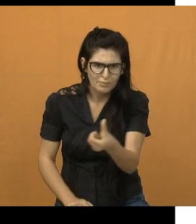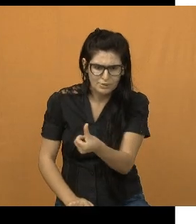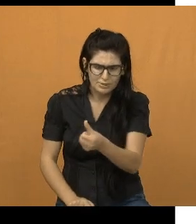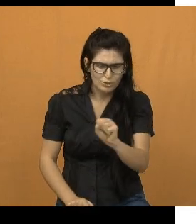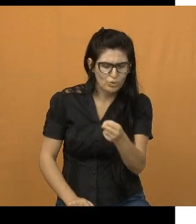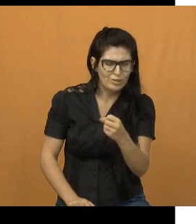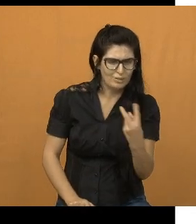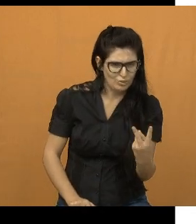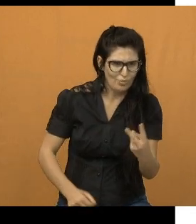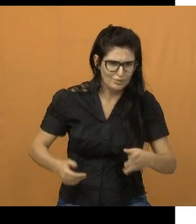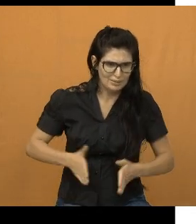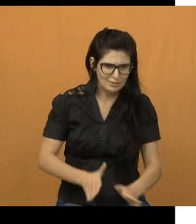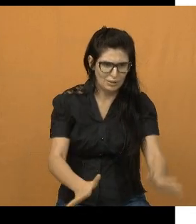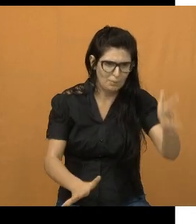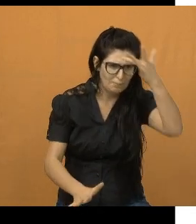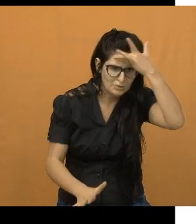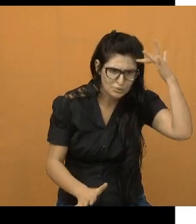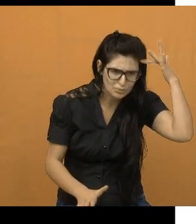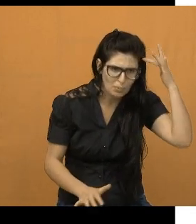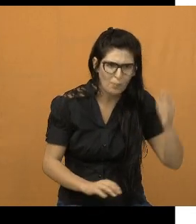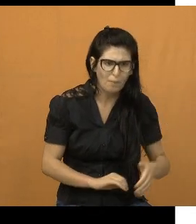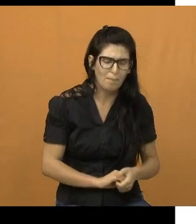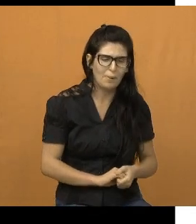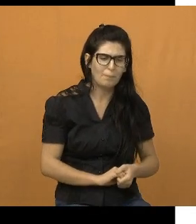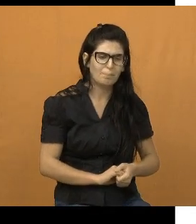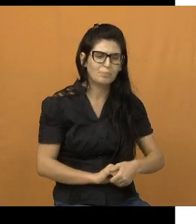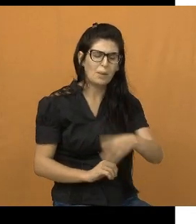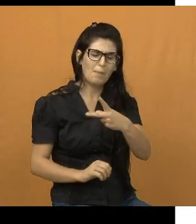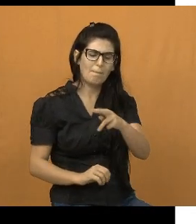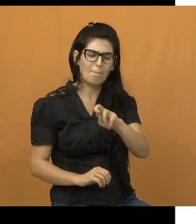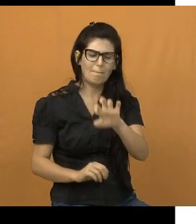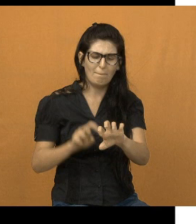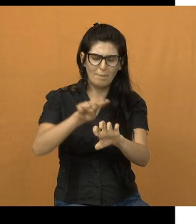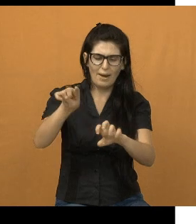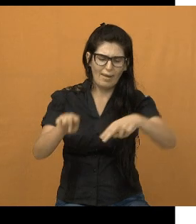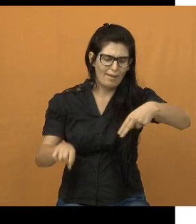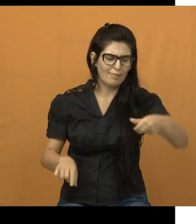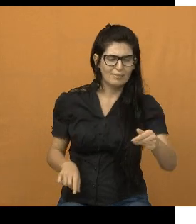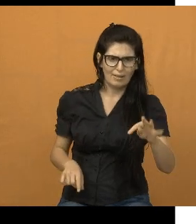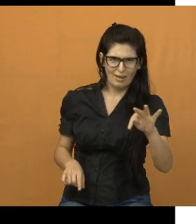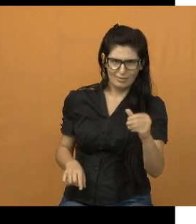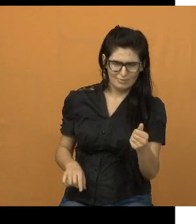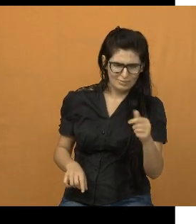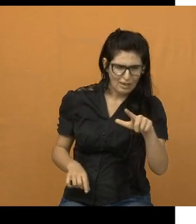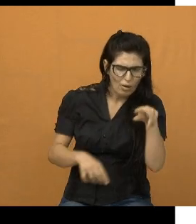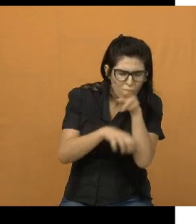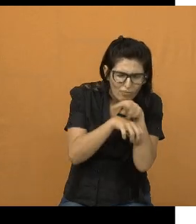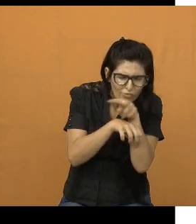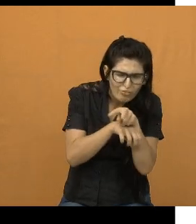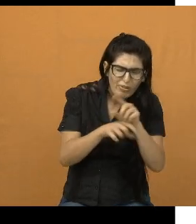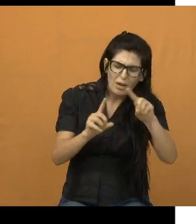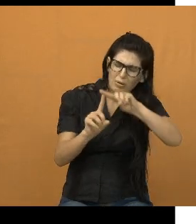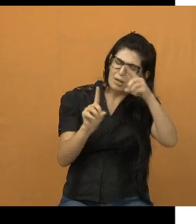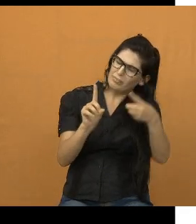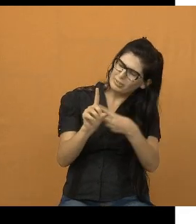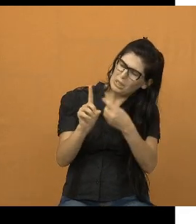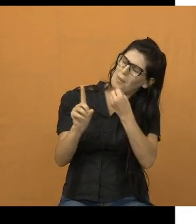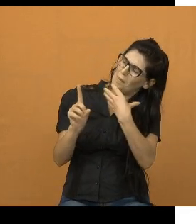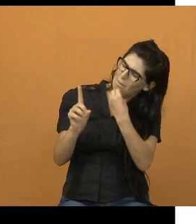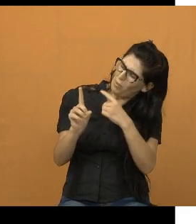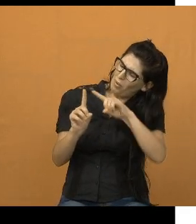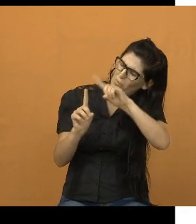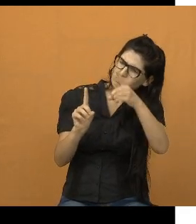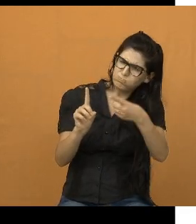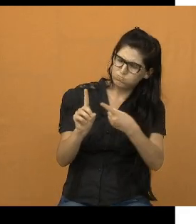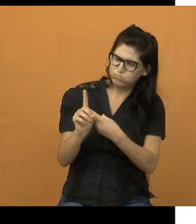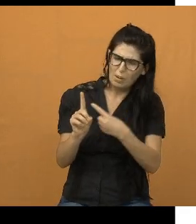pré-natal, também, neste quesito, o município de Jacareí tem o seu maior número